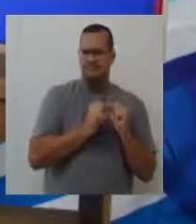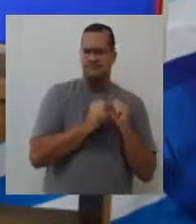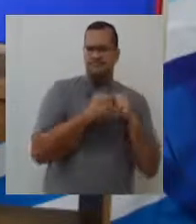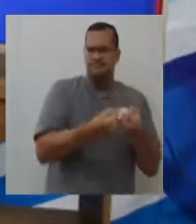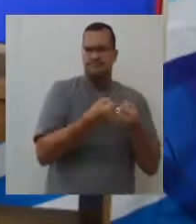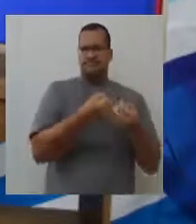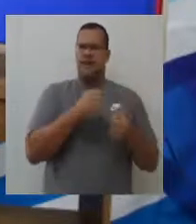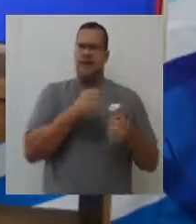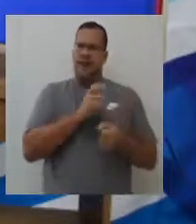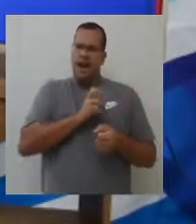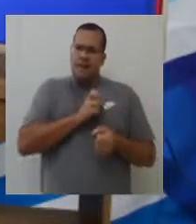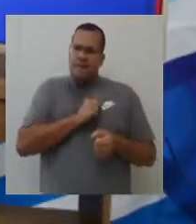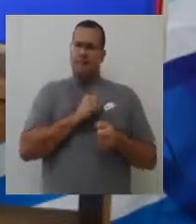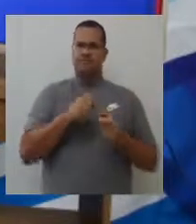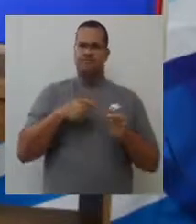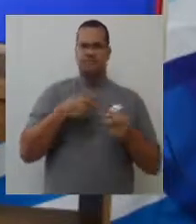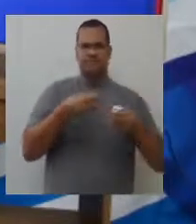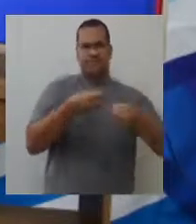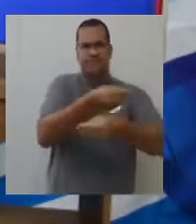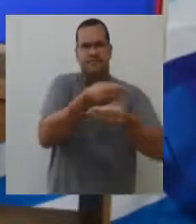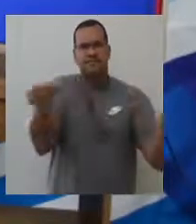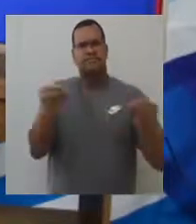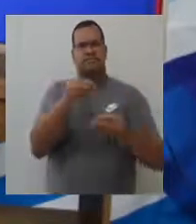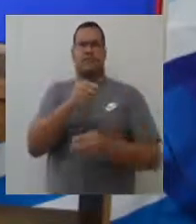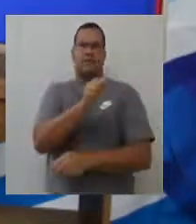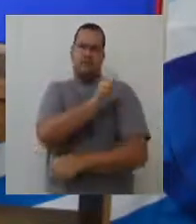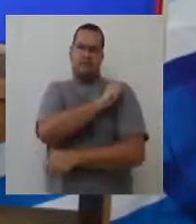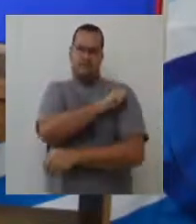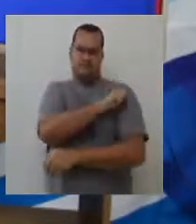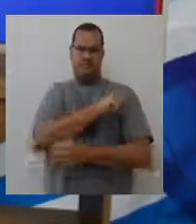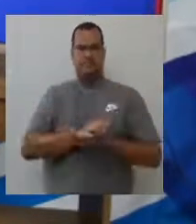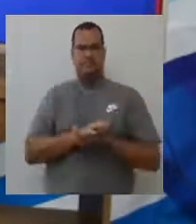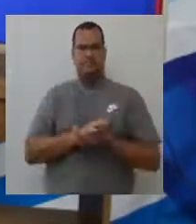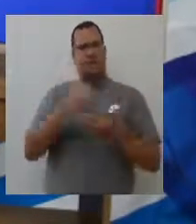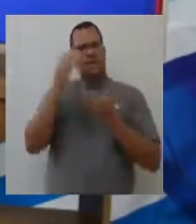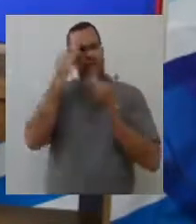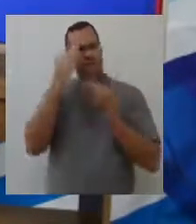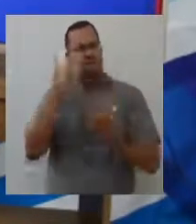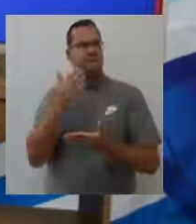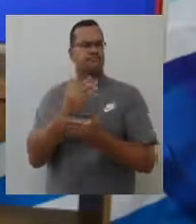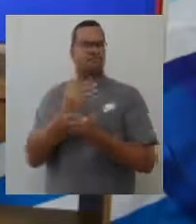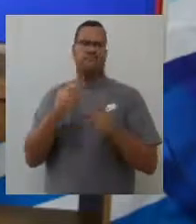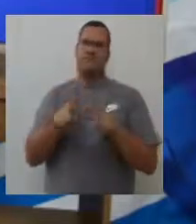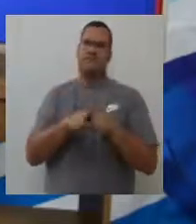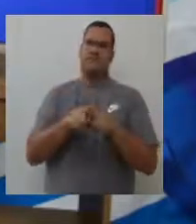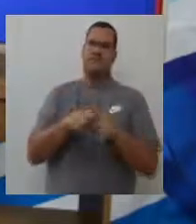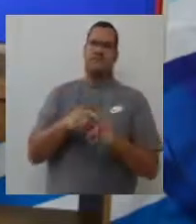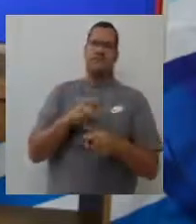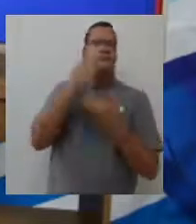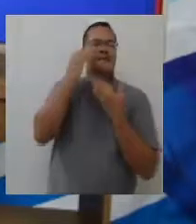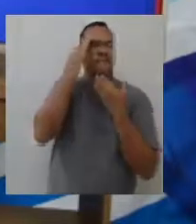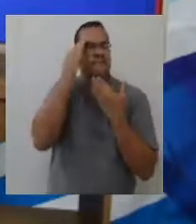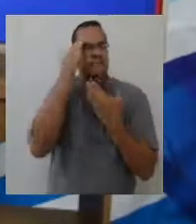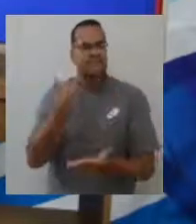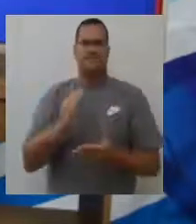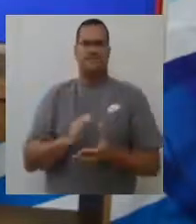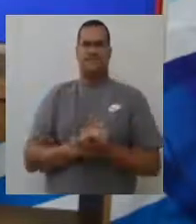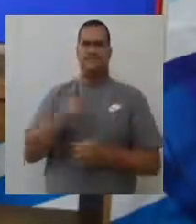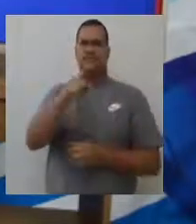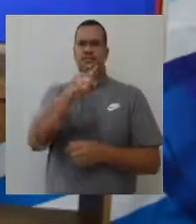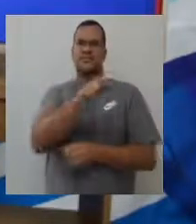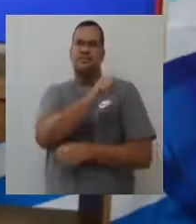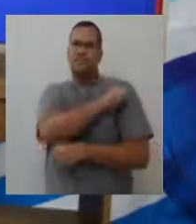amor prepara tudo isso para levar para o seu estudante. Eu quero te agradecer e dizer o meu muito obrigado. Você,